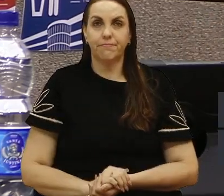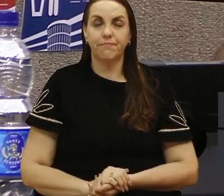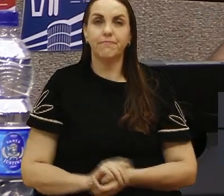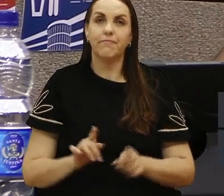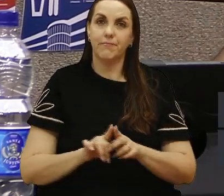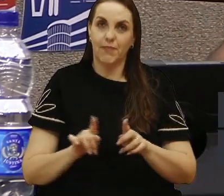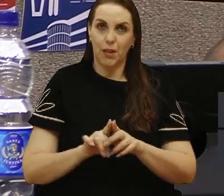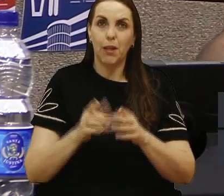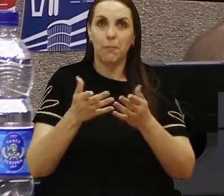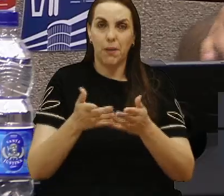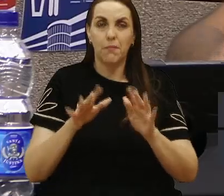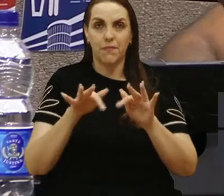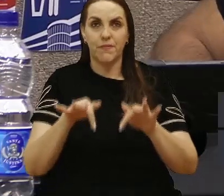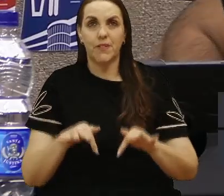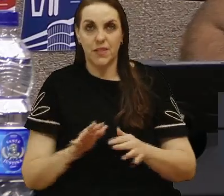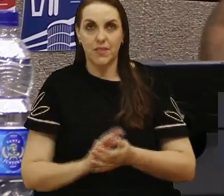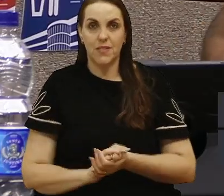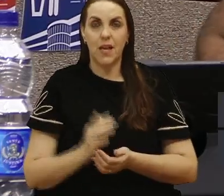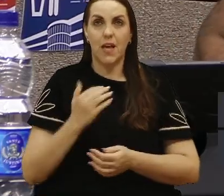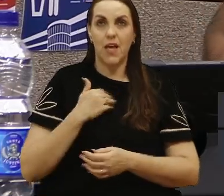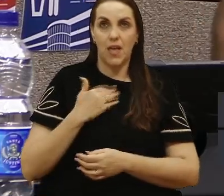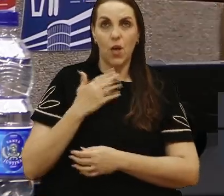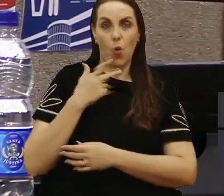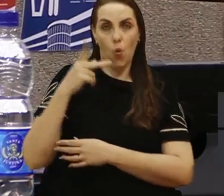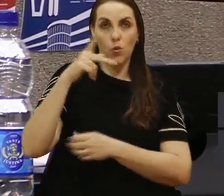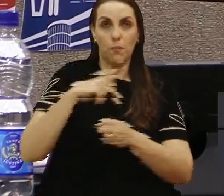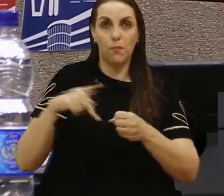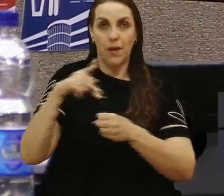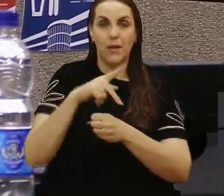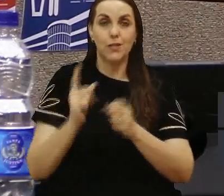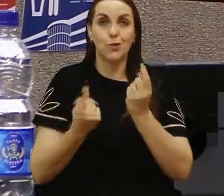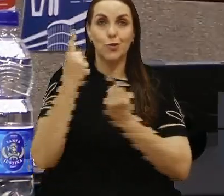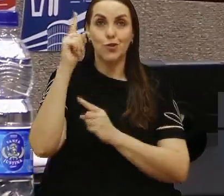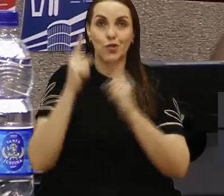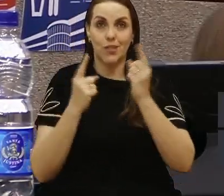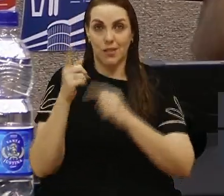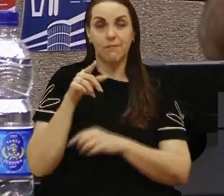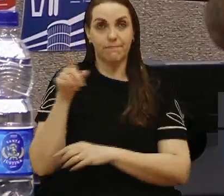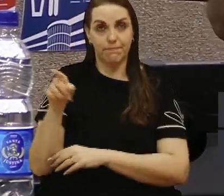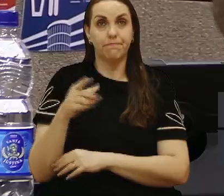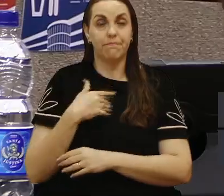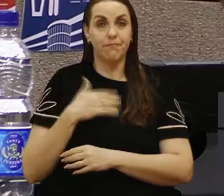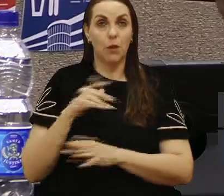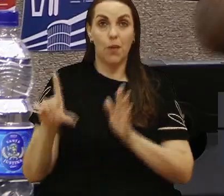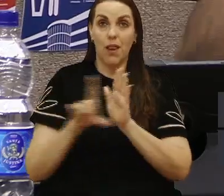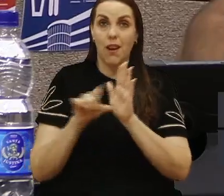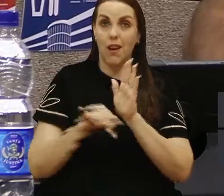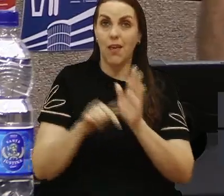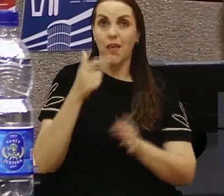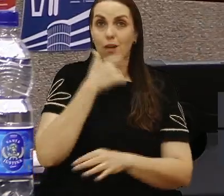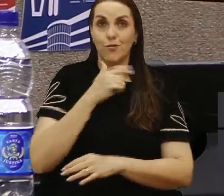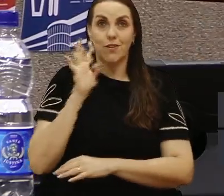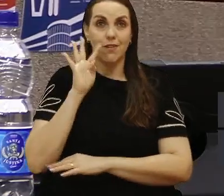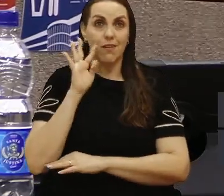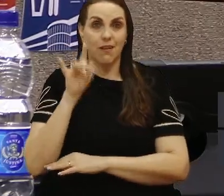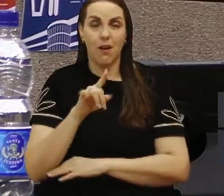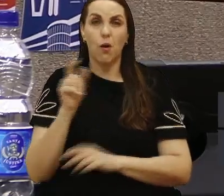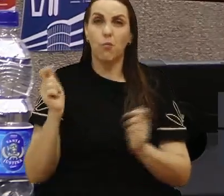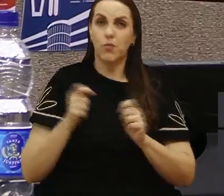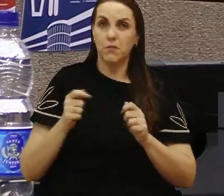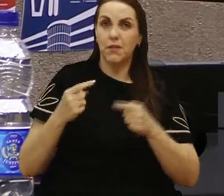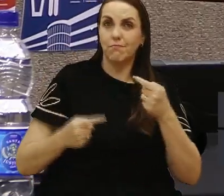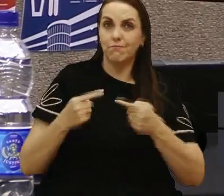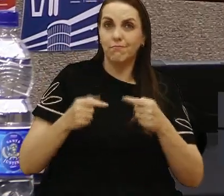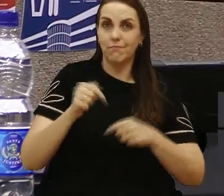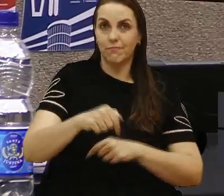para concluir, eu estive em outro país, agora no Chile, e lá eles têm uma lei que eu achei muito bacana, que talvez a gente possa discutir aqui.